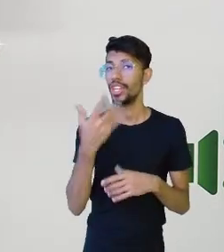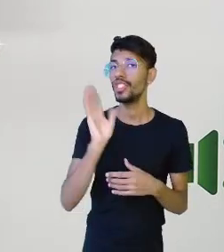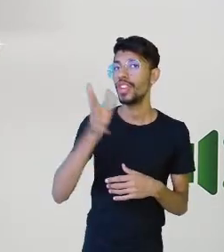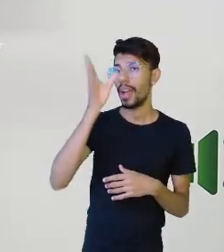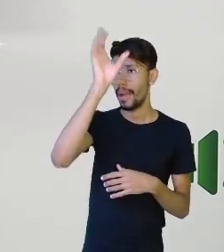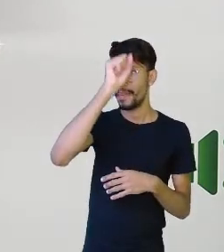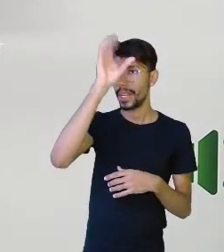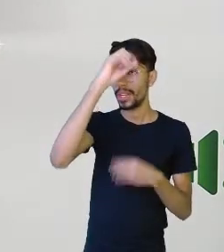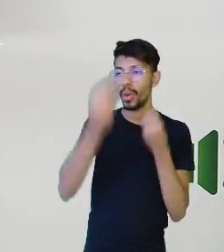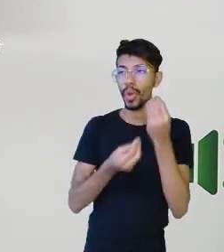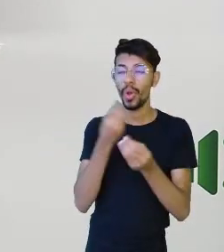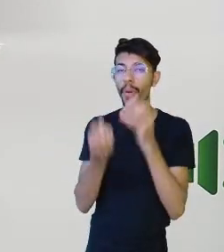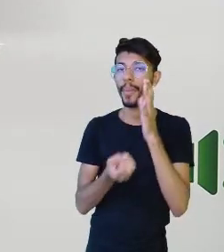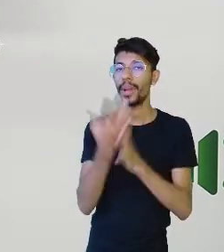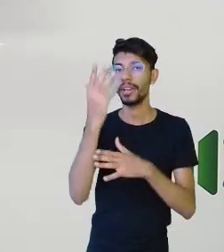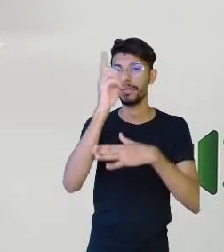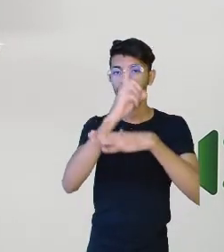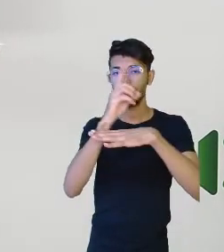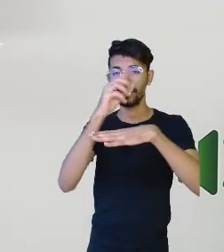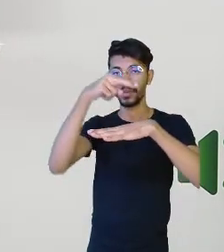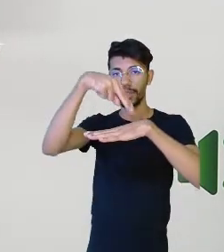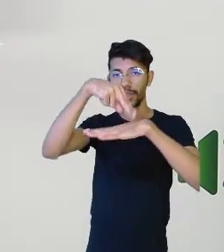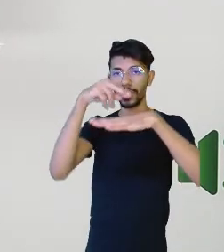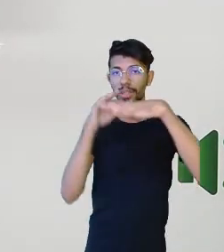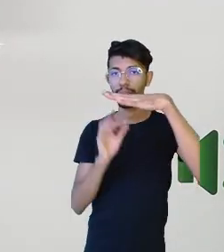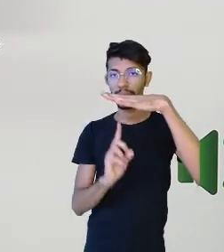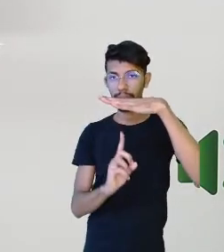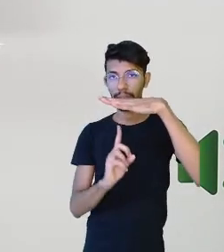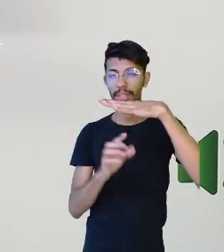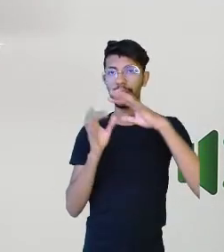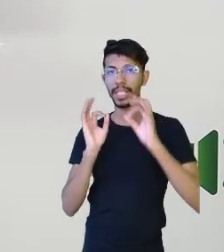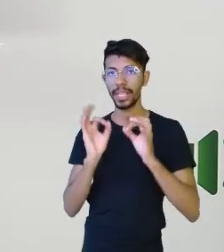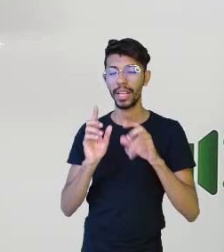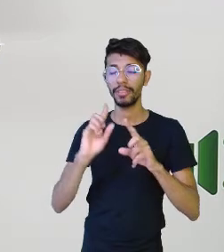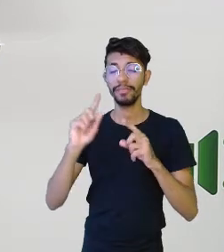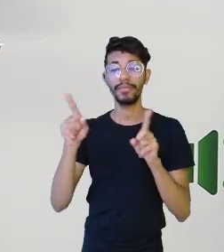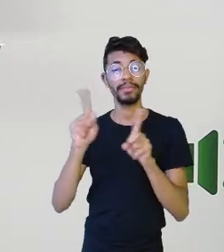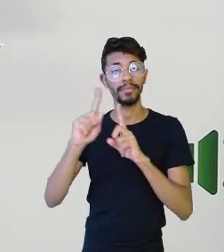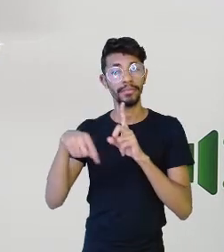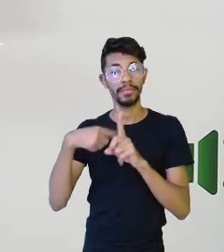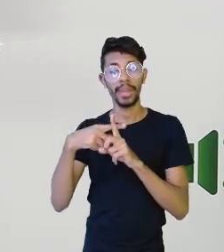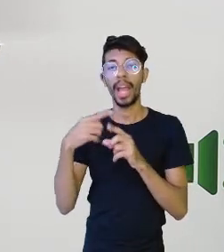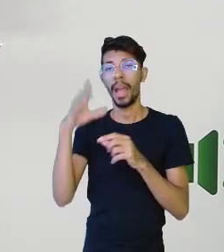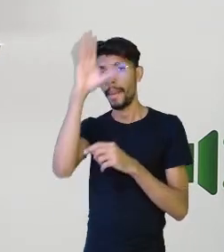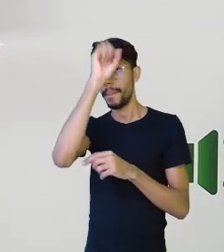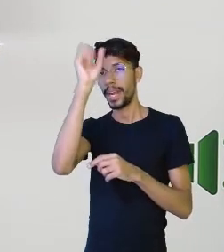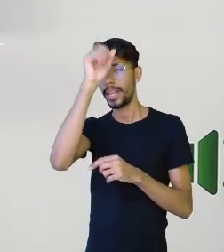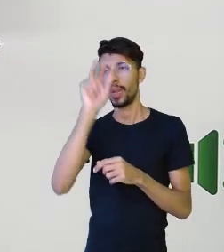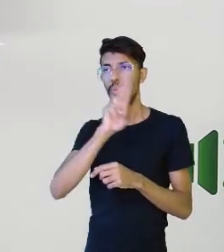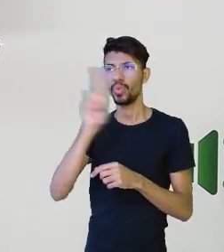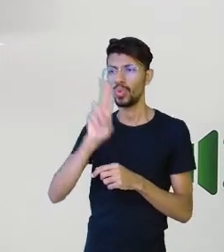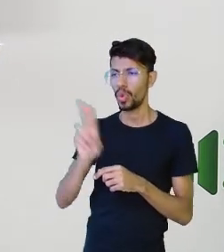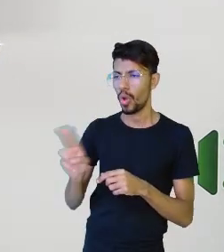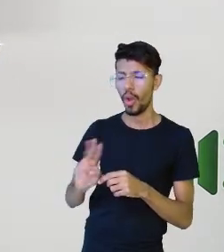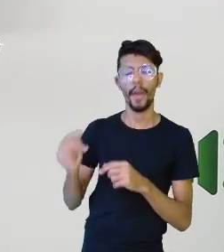fração. A gente já aprendeu também os nomes das frações, né? Tem